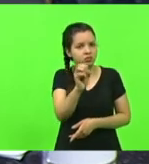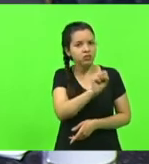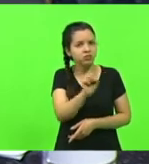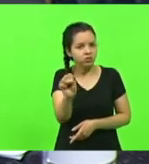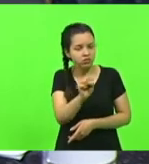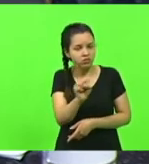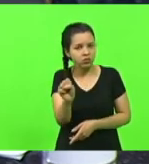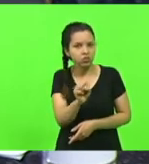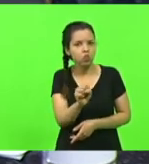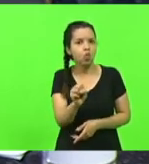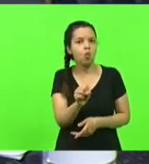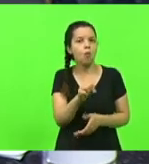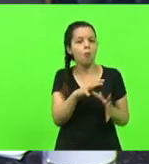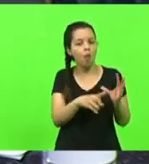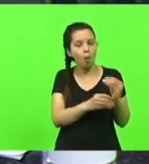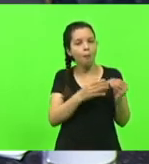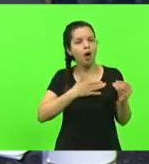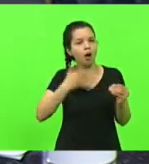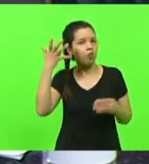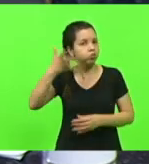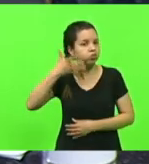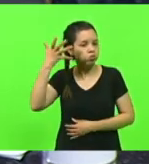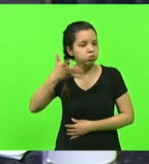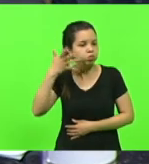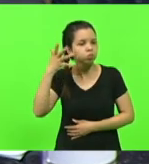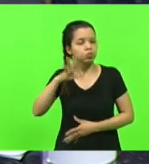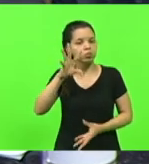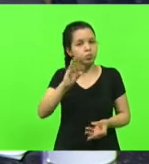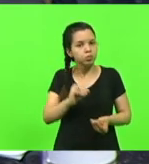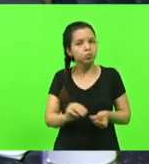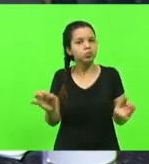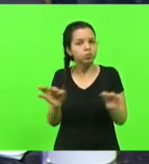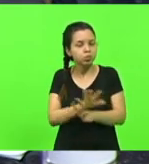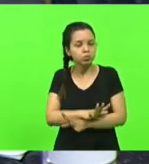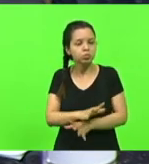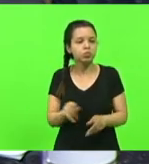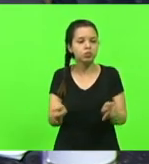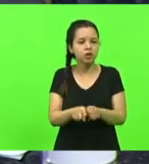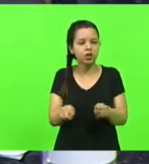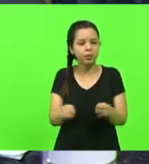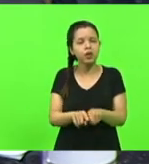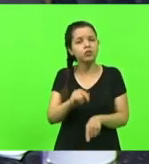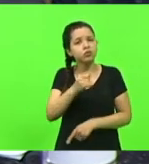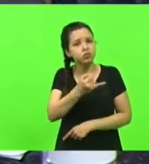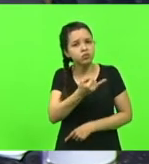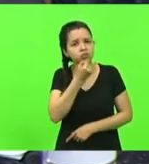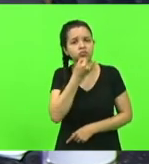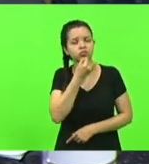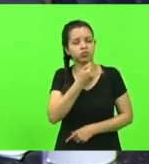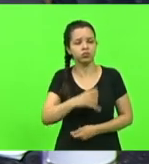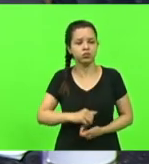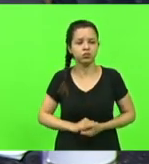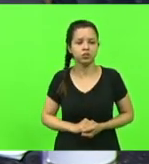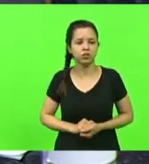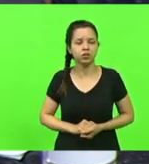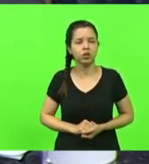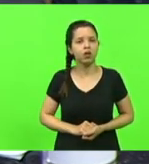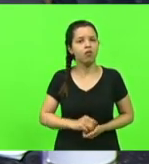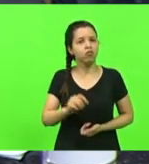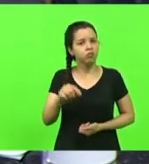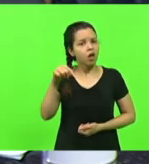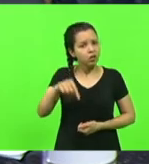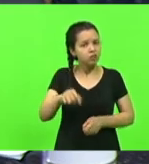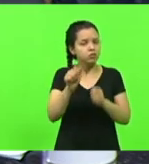senhor presidente, para complementar a minha fala, para concluir. É lamentável quando, nesta